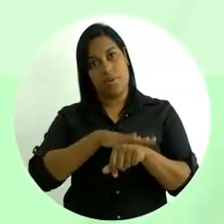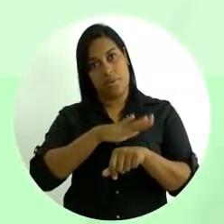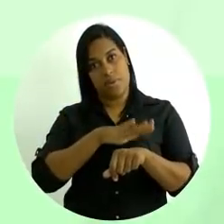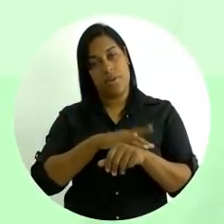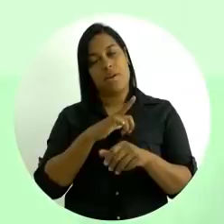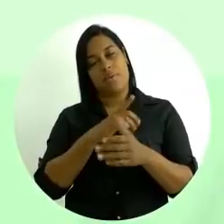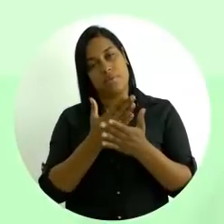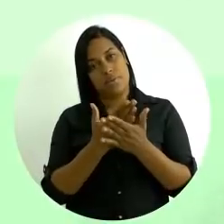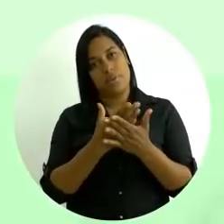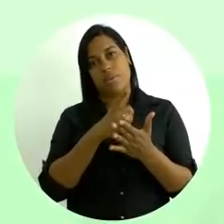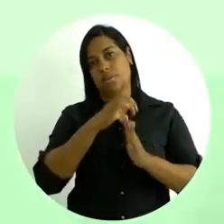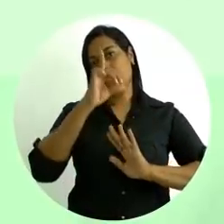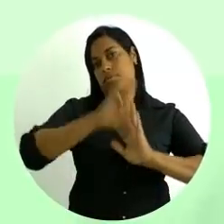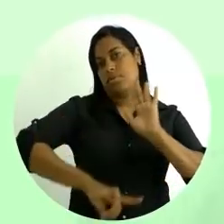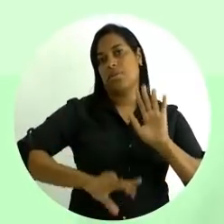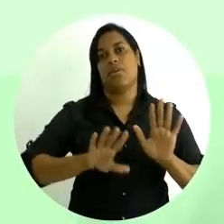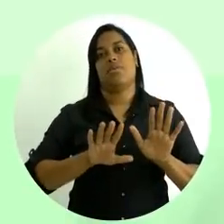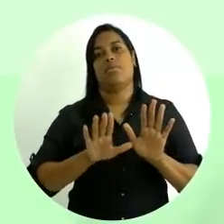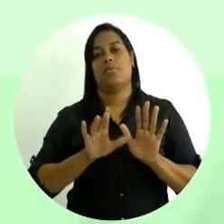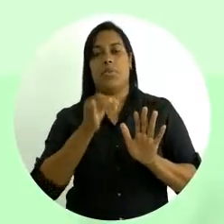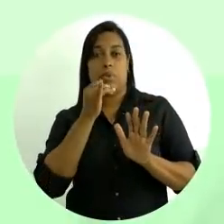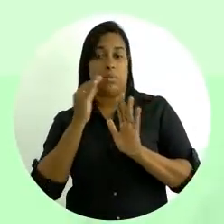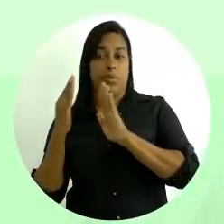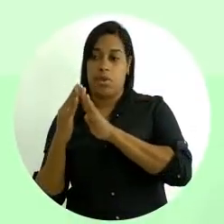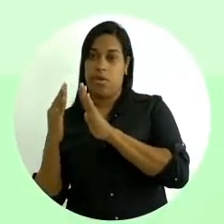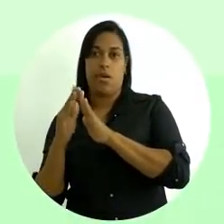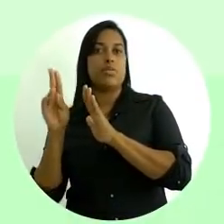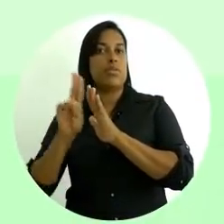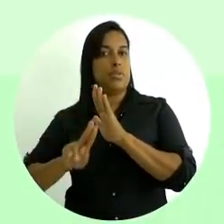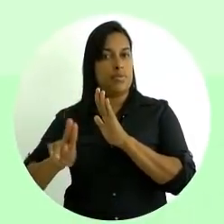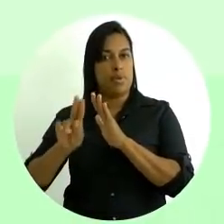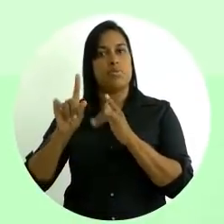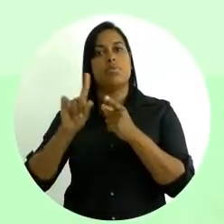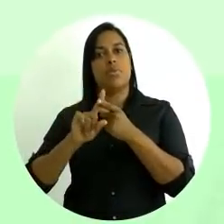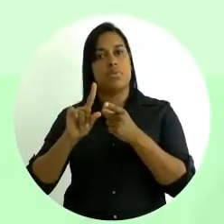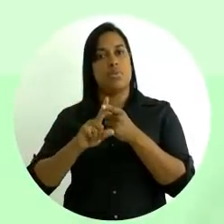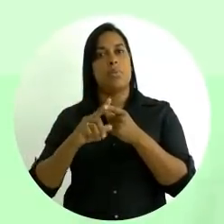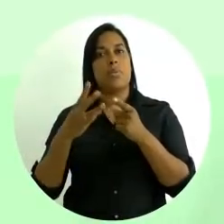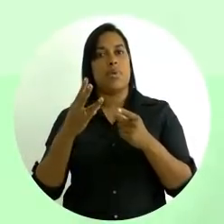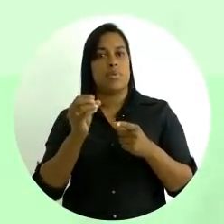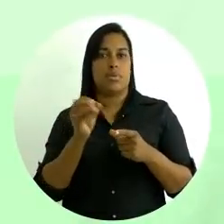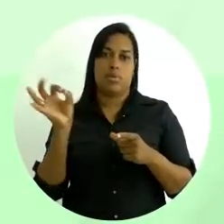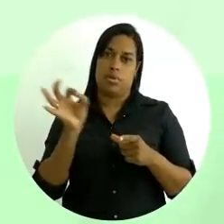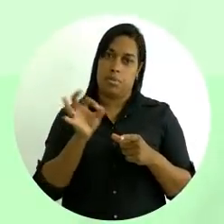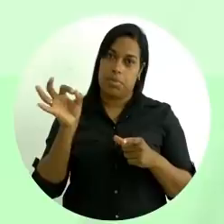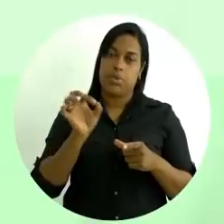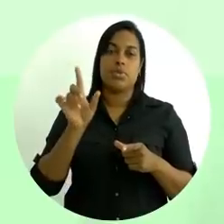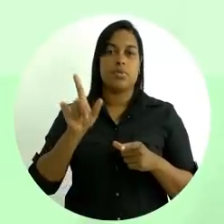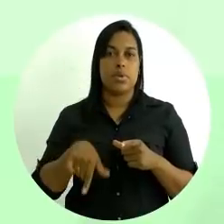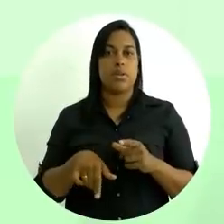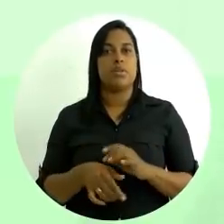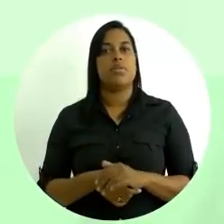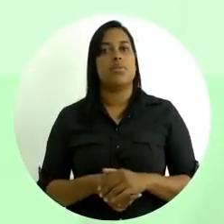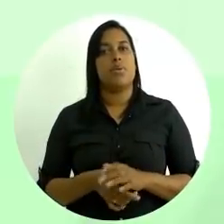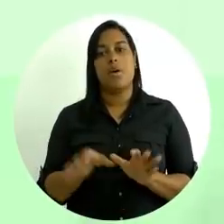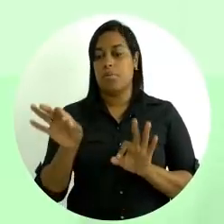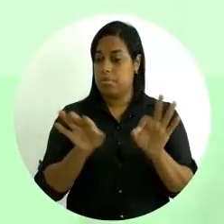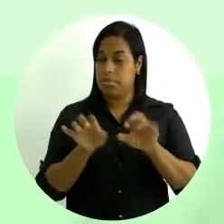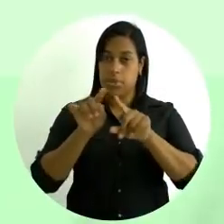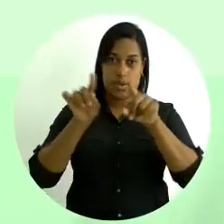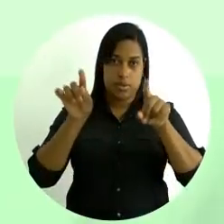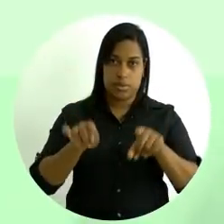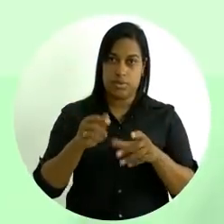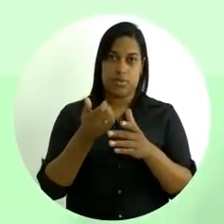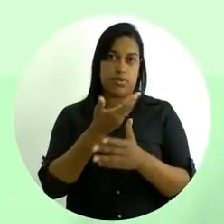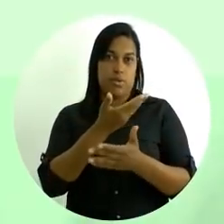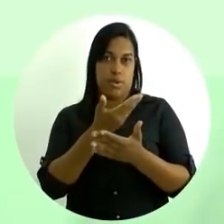hora-aula que ele tem direito. Ele corrige a prova em casa, ele vai usar também, parte desses 30% é para isso. E